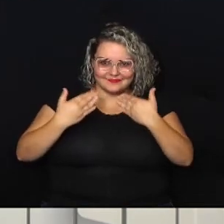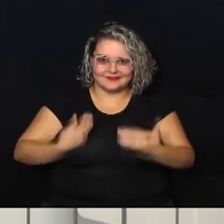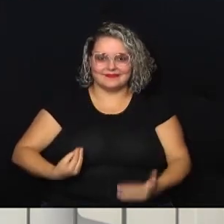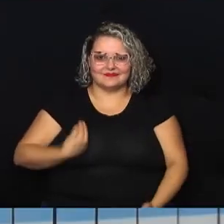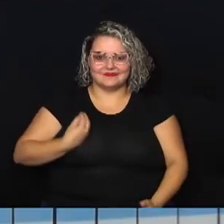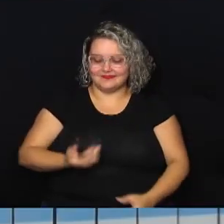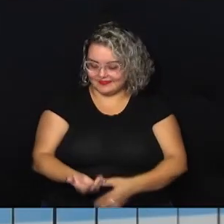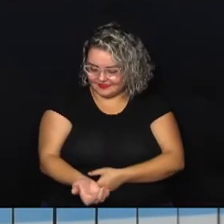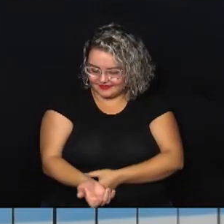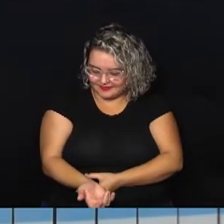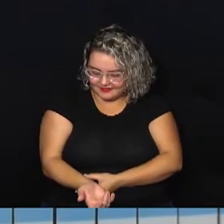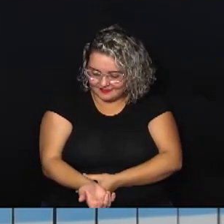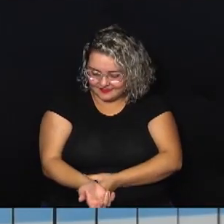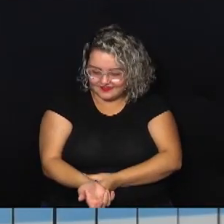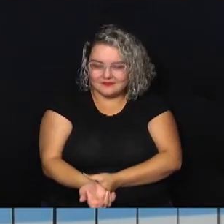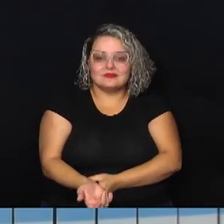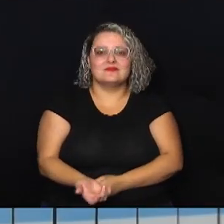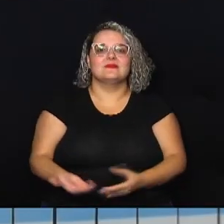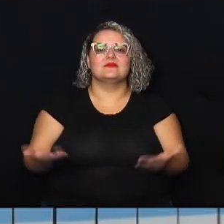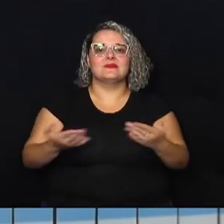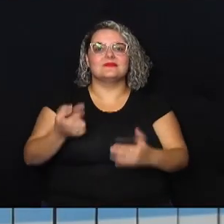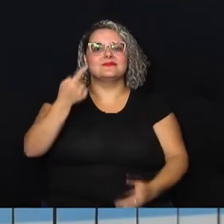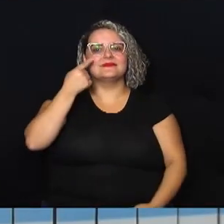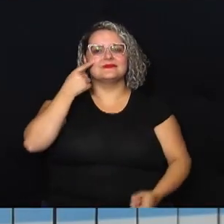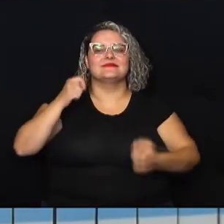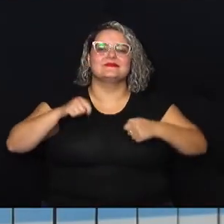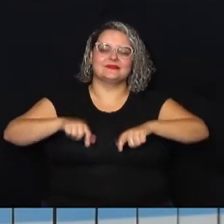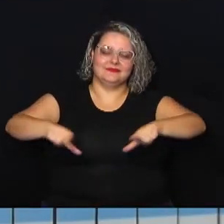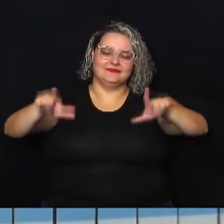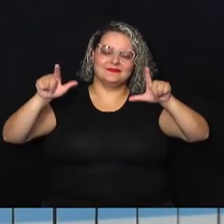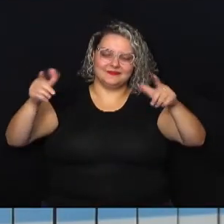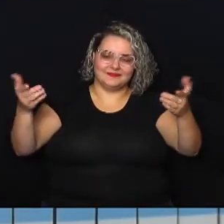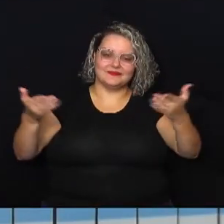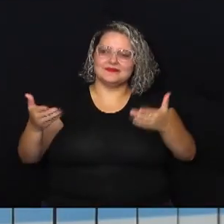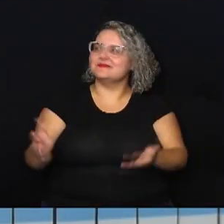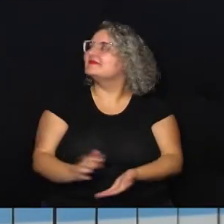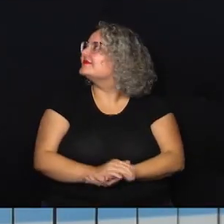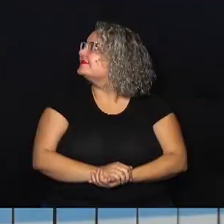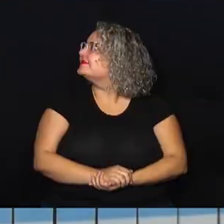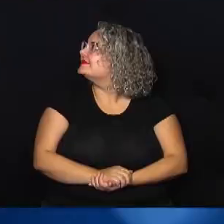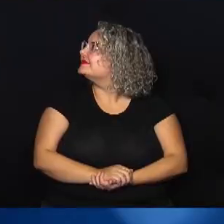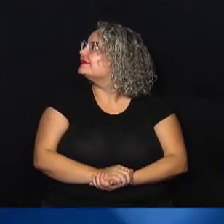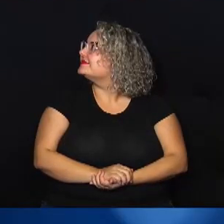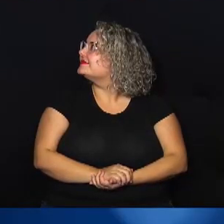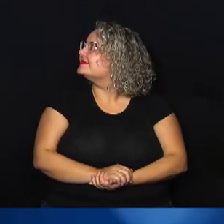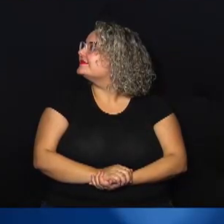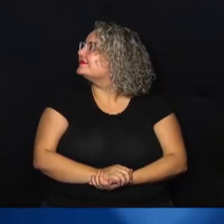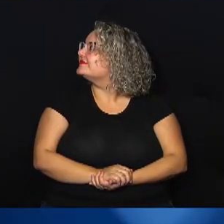vivo. Confira a partir de agora os destaques de hoje.